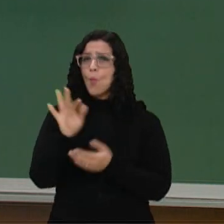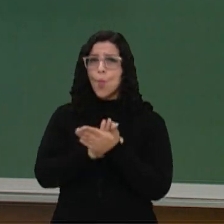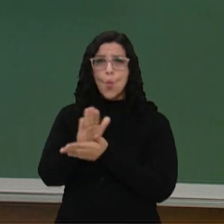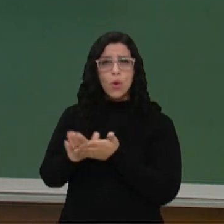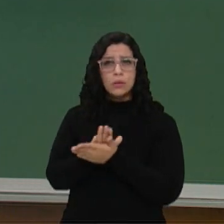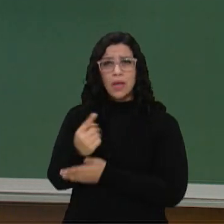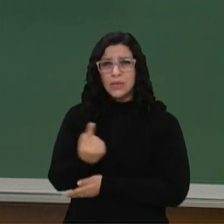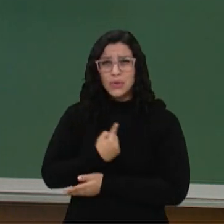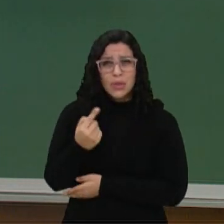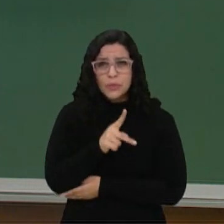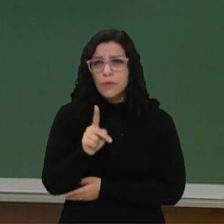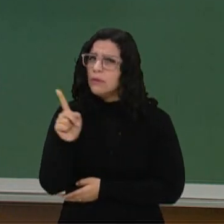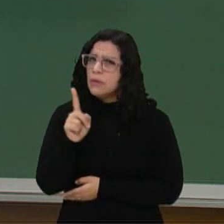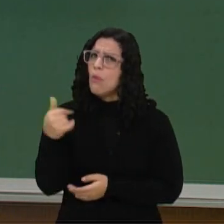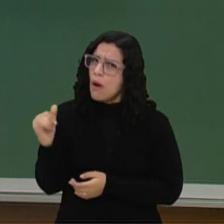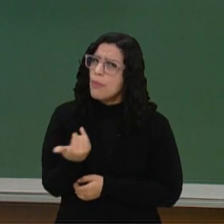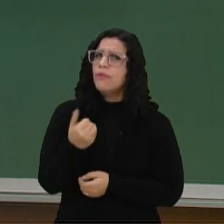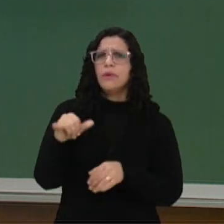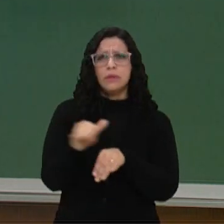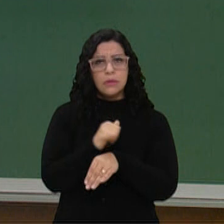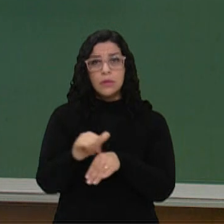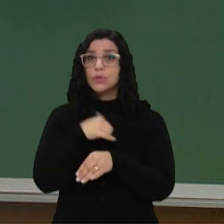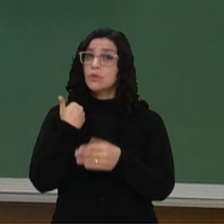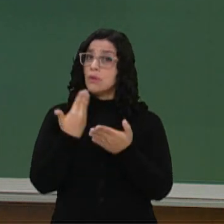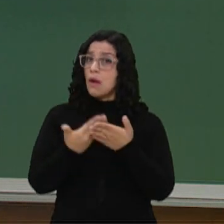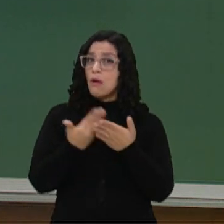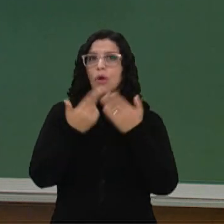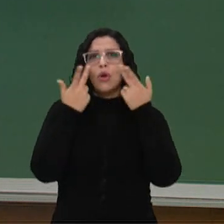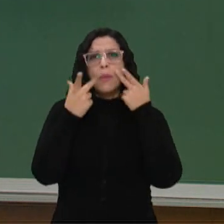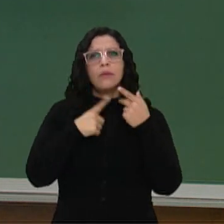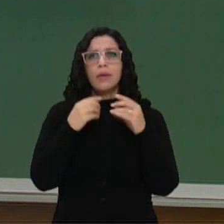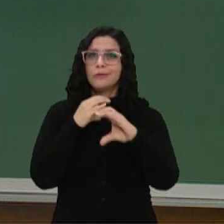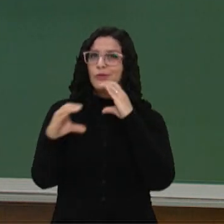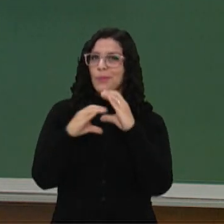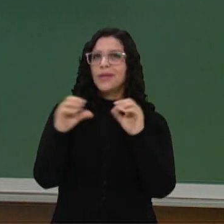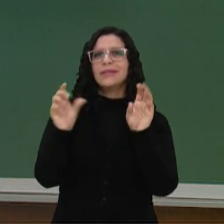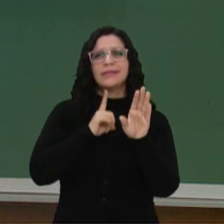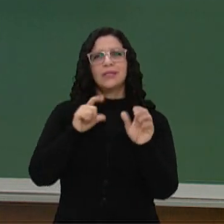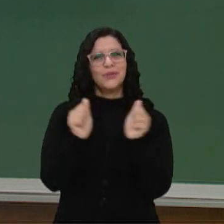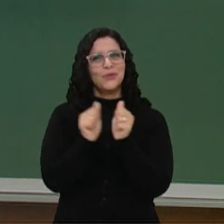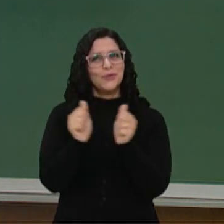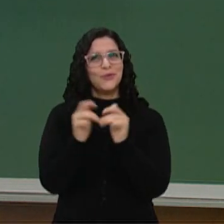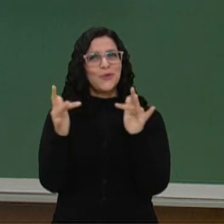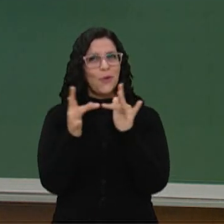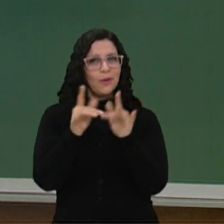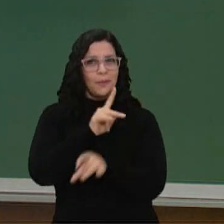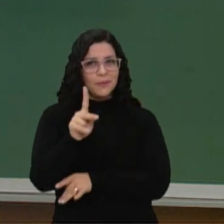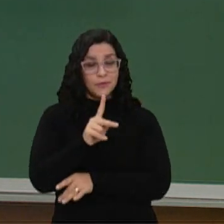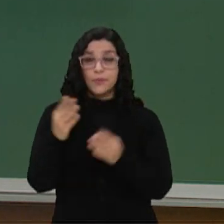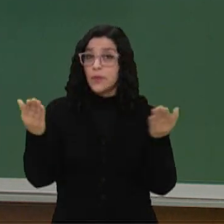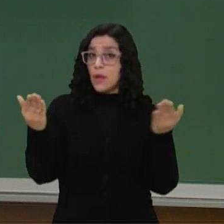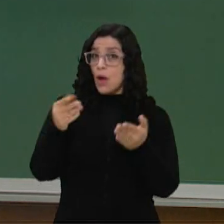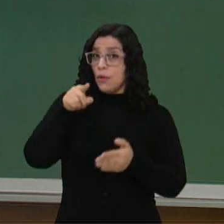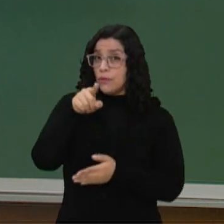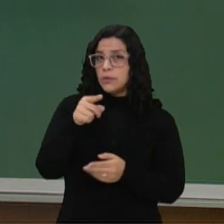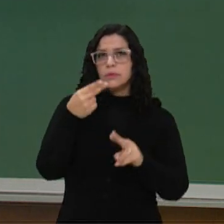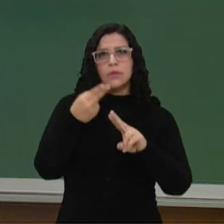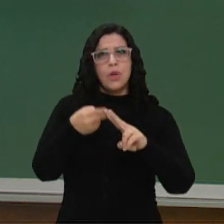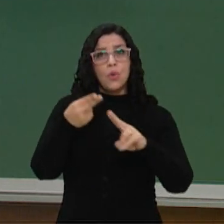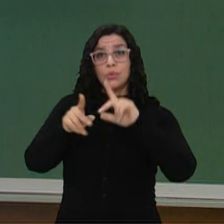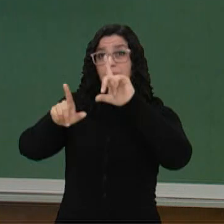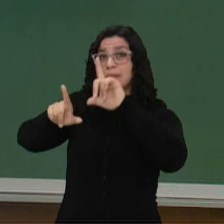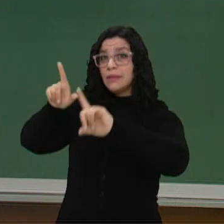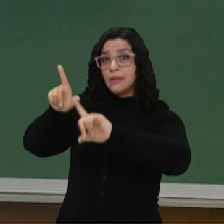suas dúvidas. Aproveite esse recurso. Nós estamos em aula. Se comunique com o seu professor. Agora, se você utiliza